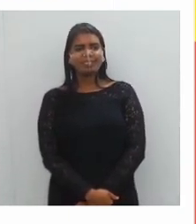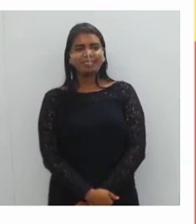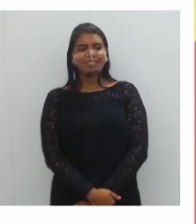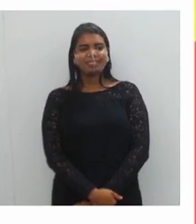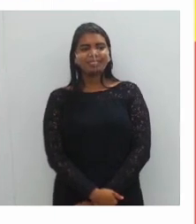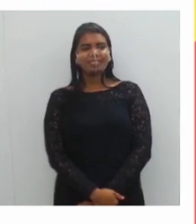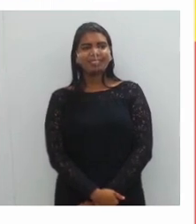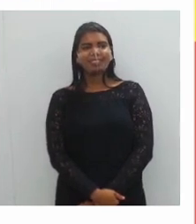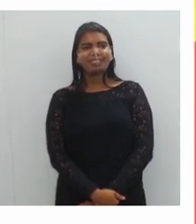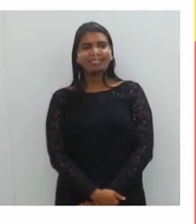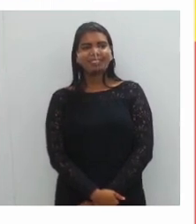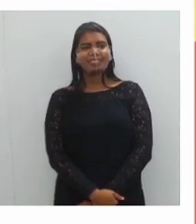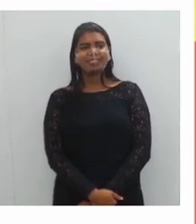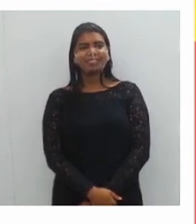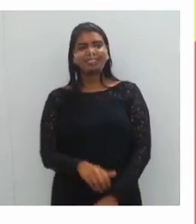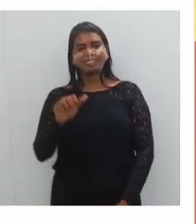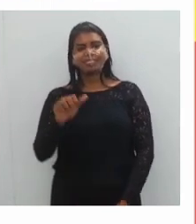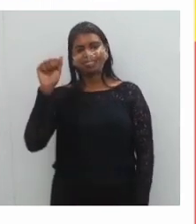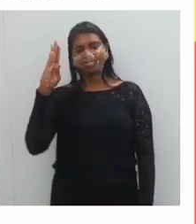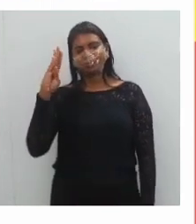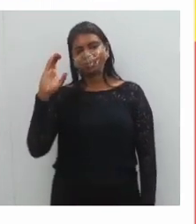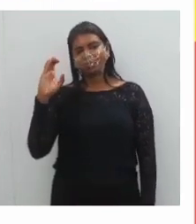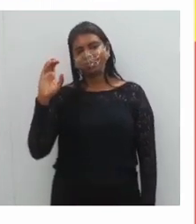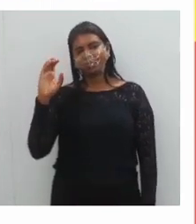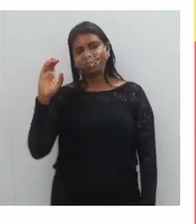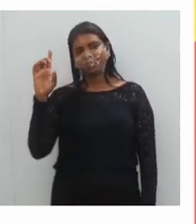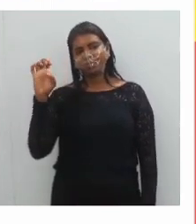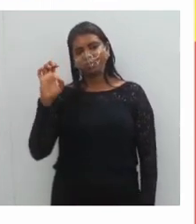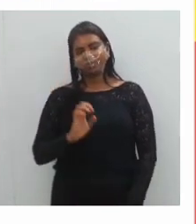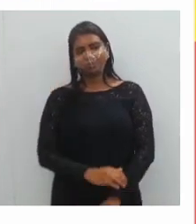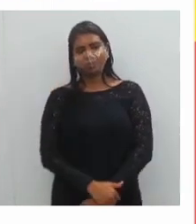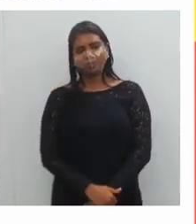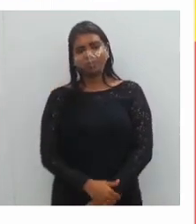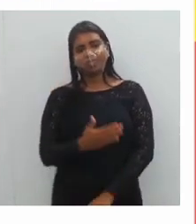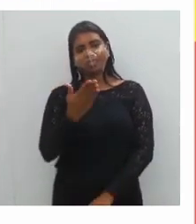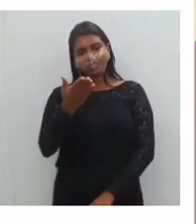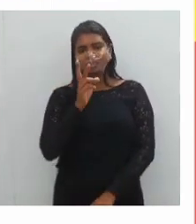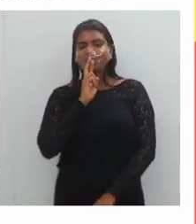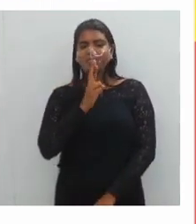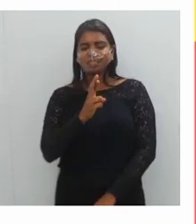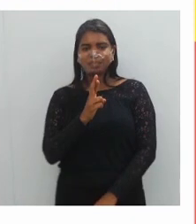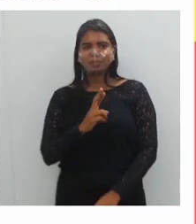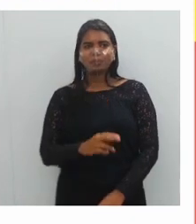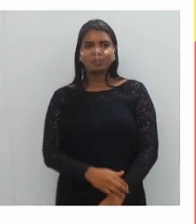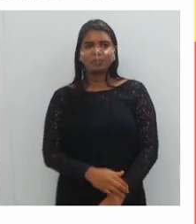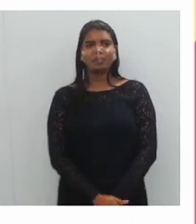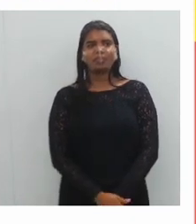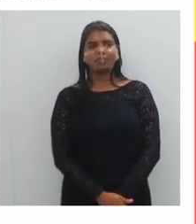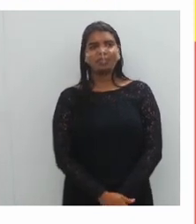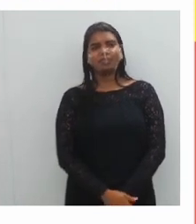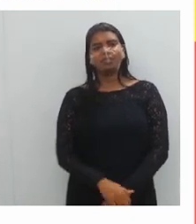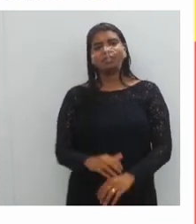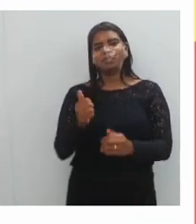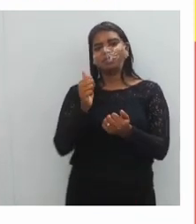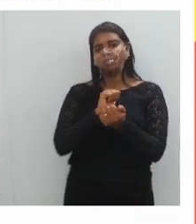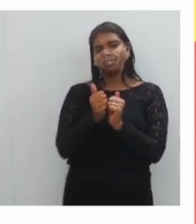E aí, A, B, C, D ou E. Se você respondeu que a